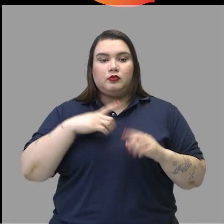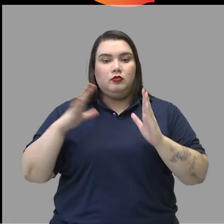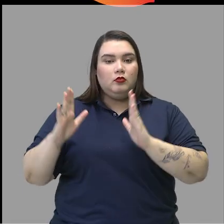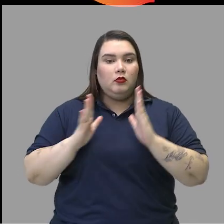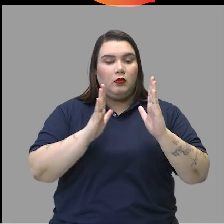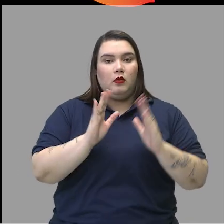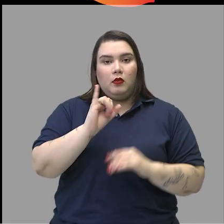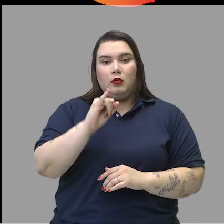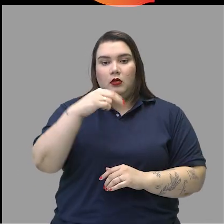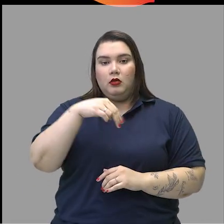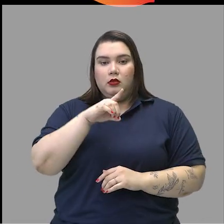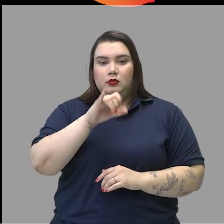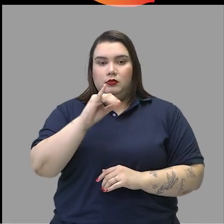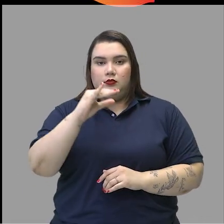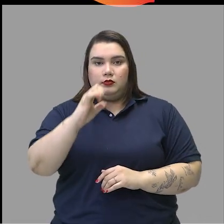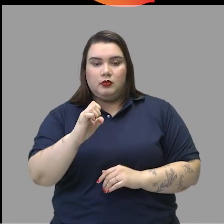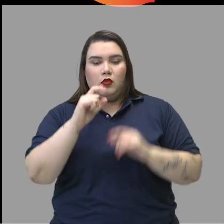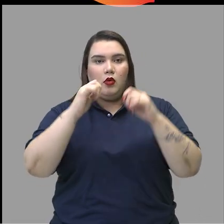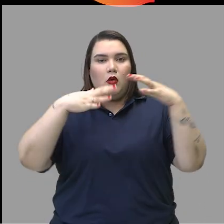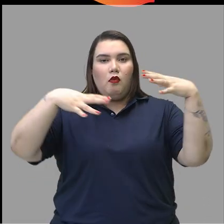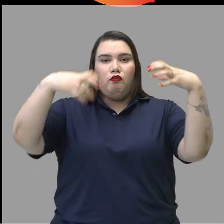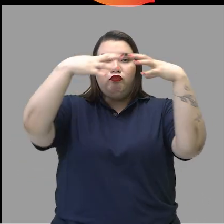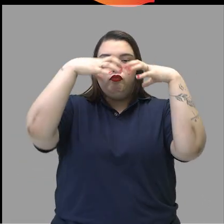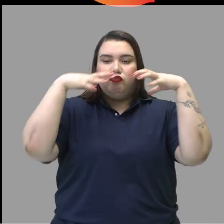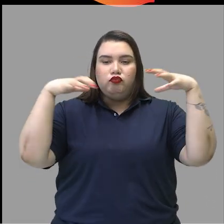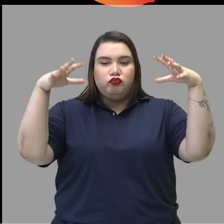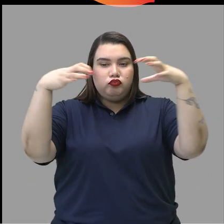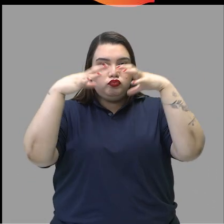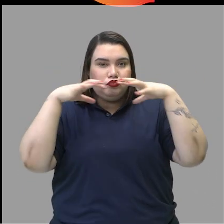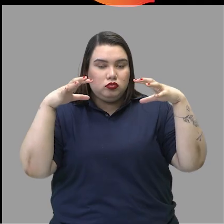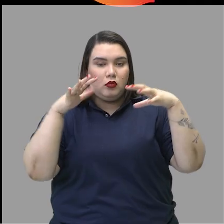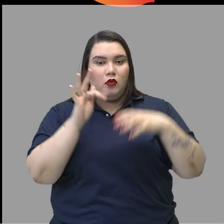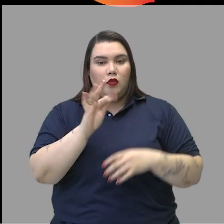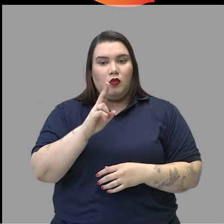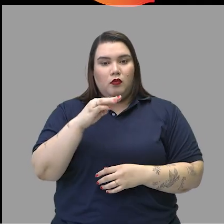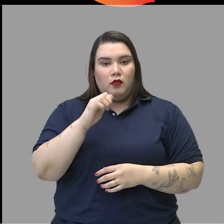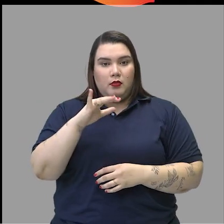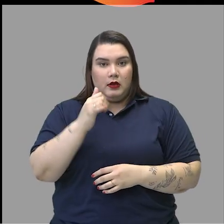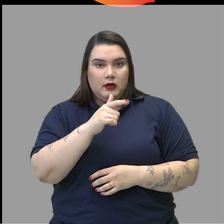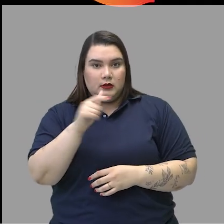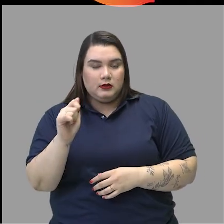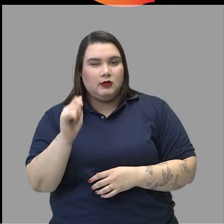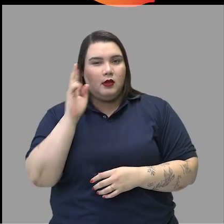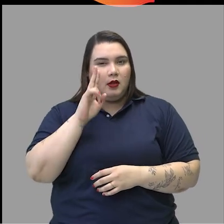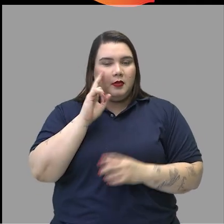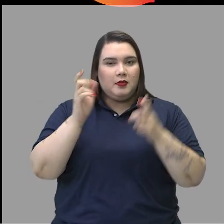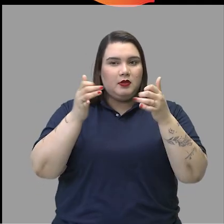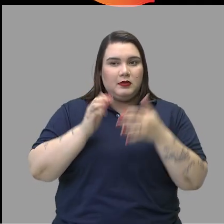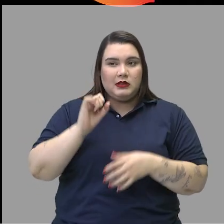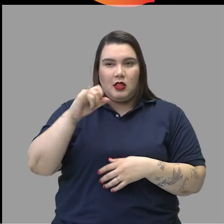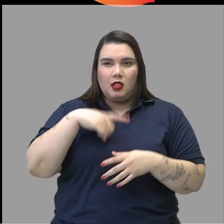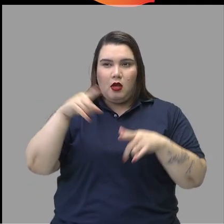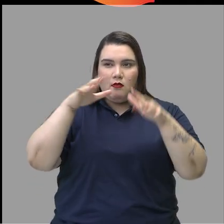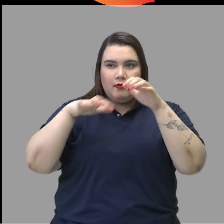o índice, que é o sinal de fumaça. Como diz naquele ditado, se há fumaça, há